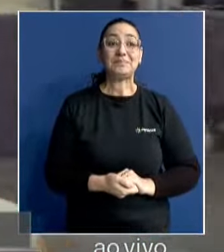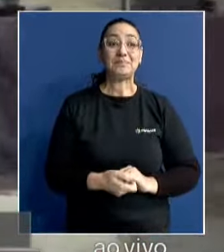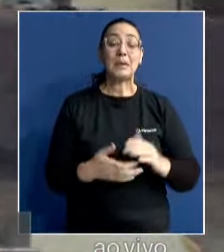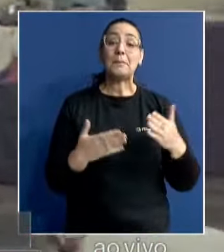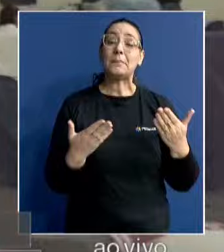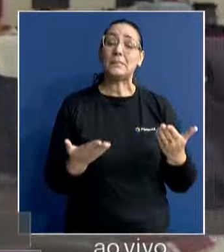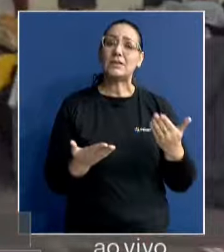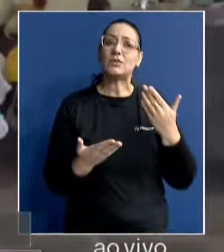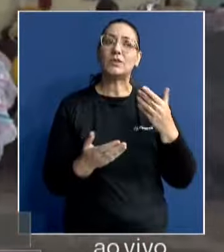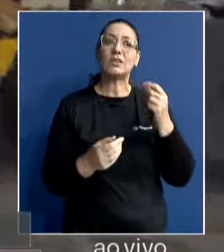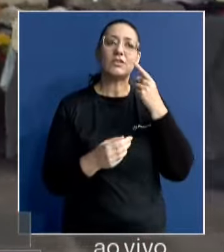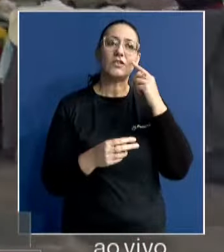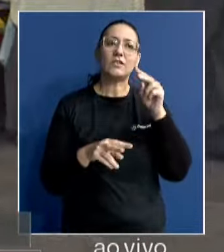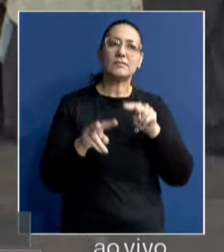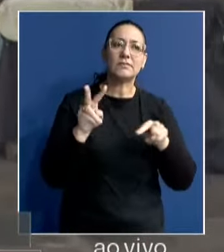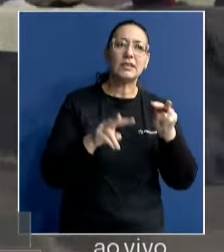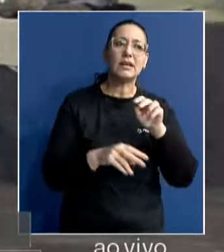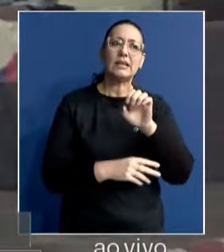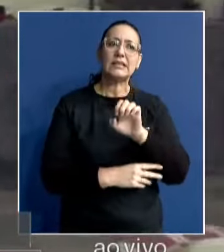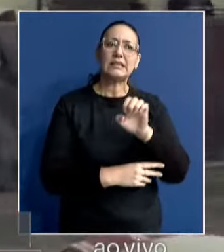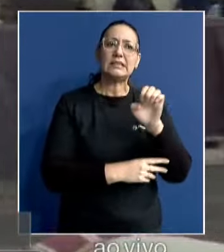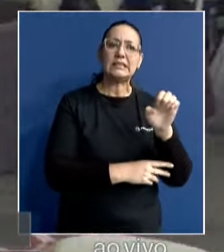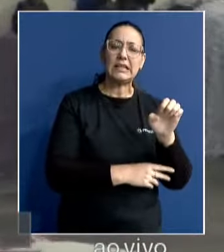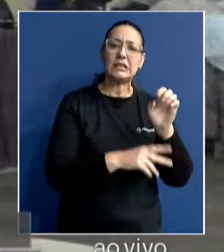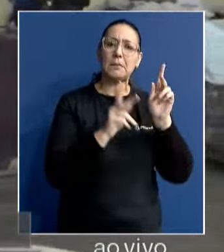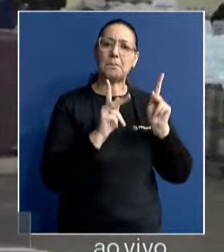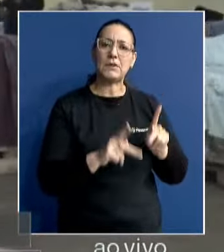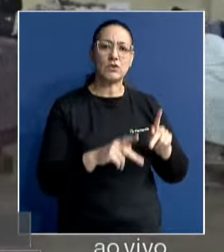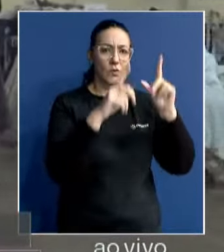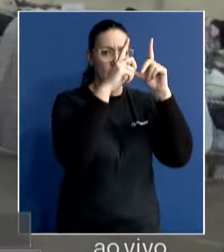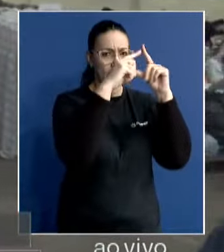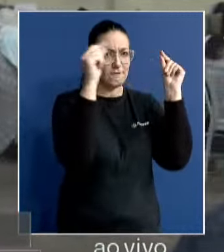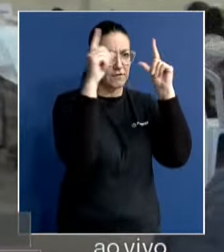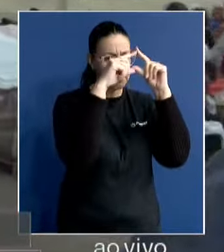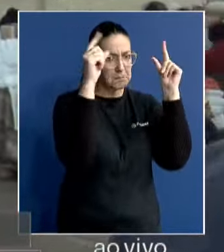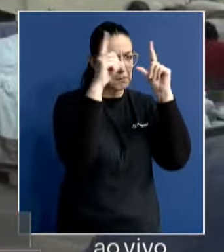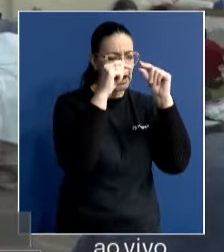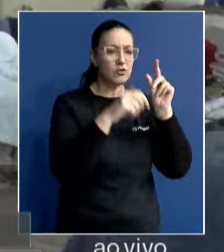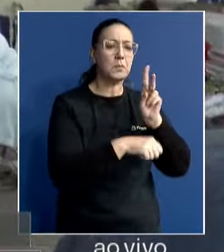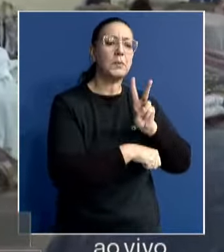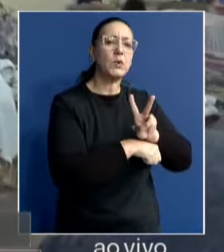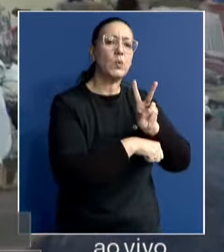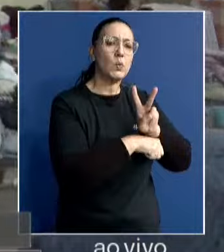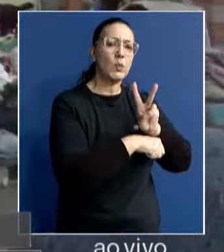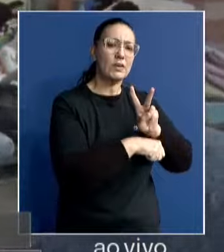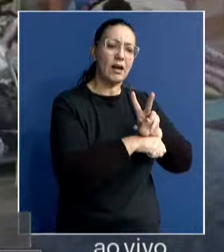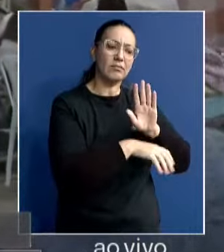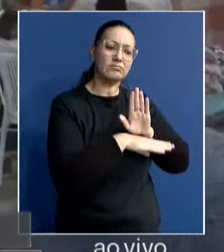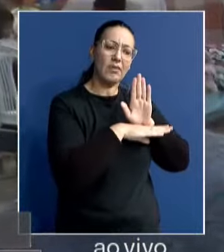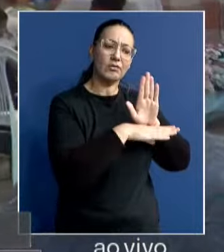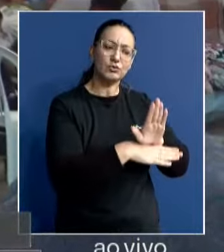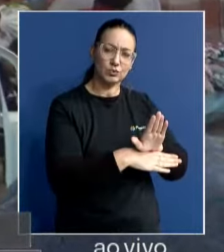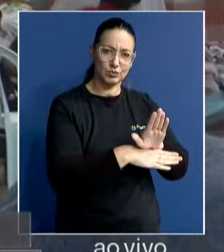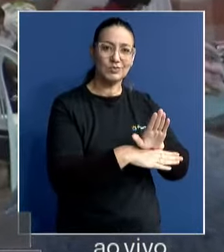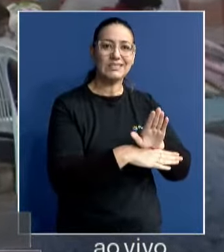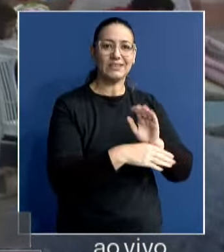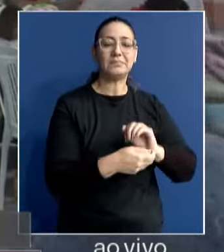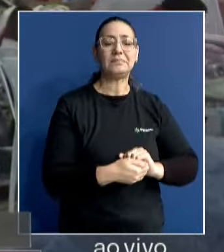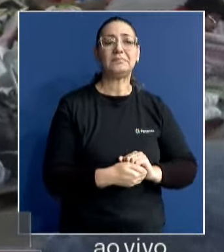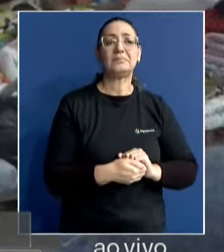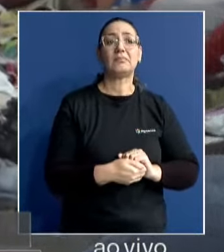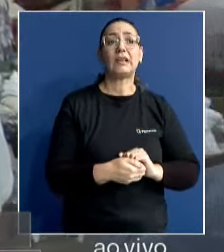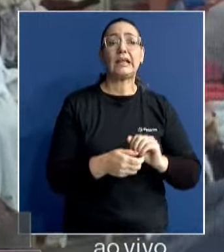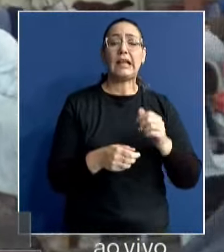o que a gente vê aqui é isso. Aqui à esquerda, ó, tem o pessoal da enfermaria, que tem um posto de saúde que eles montaram nesse momento,